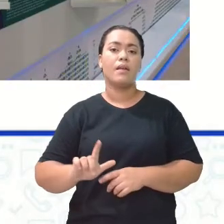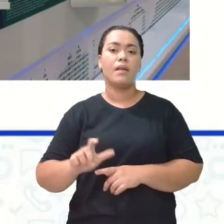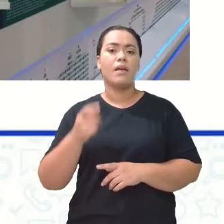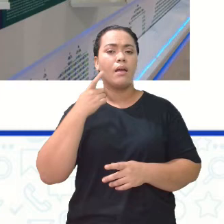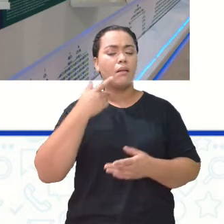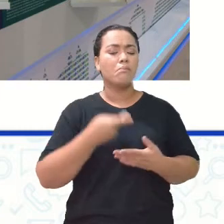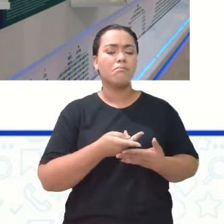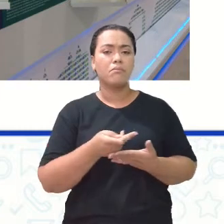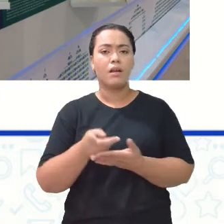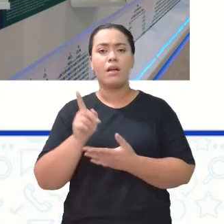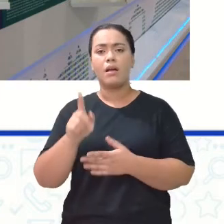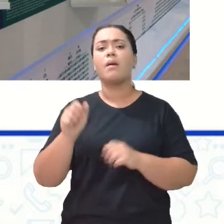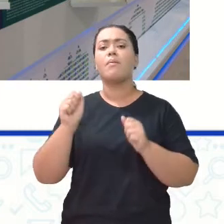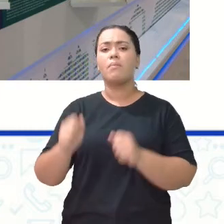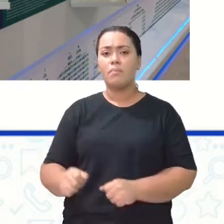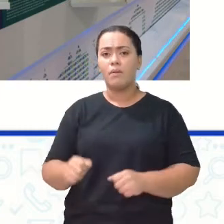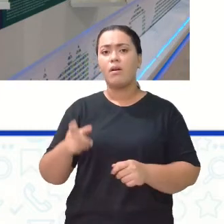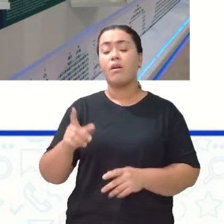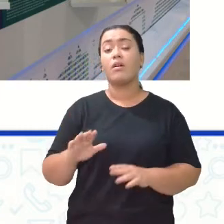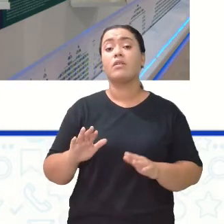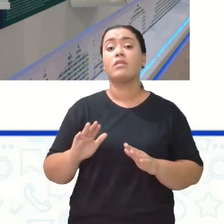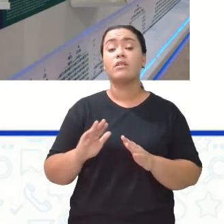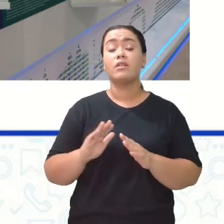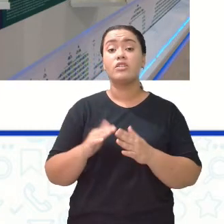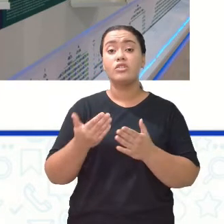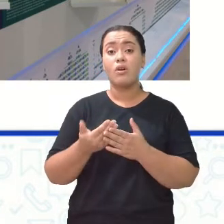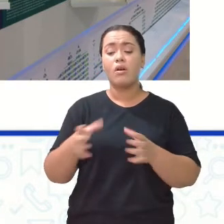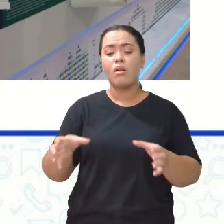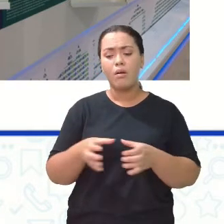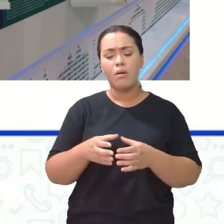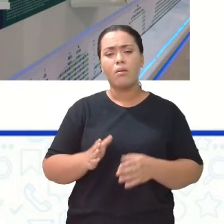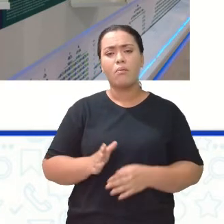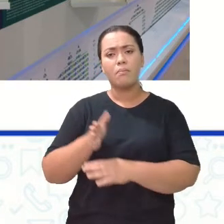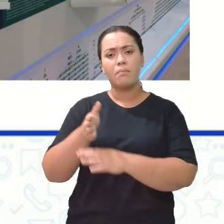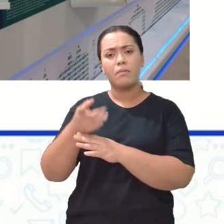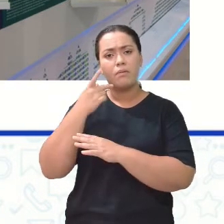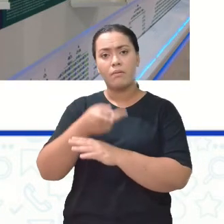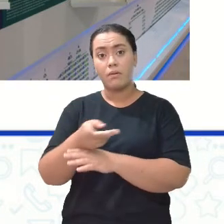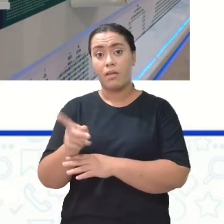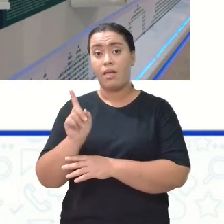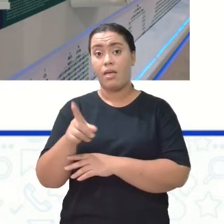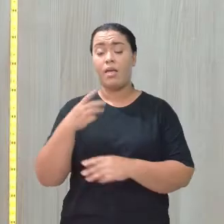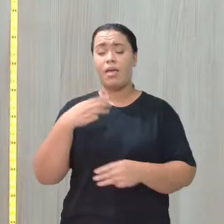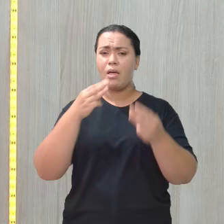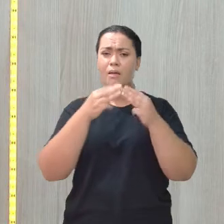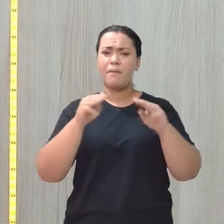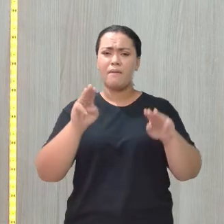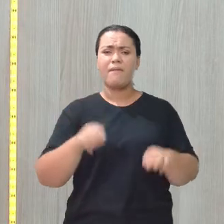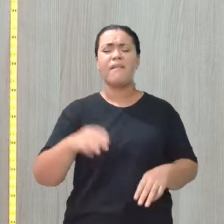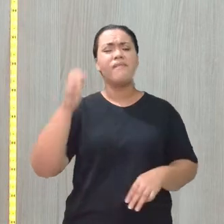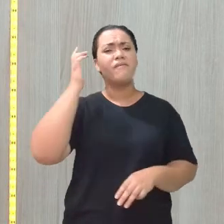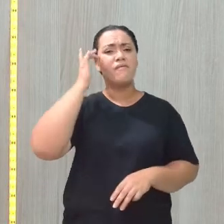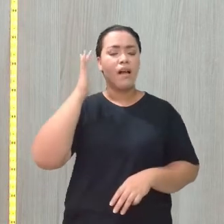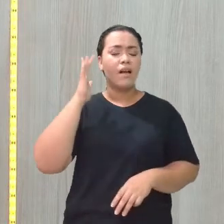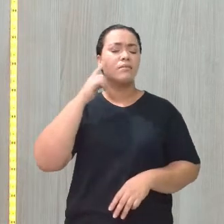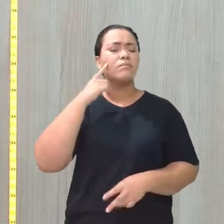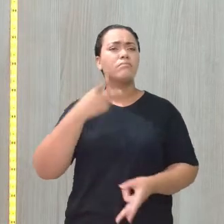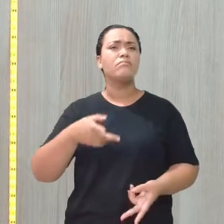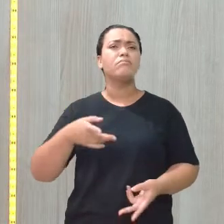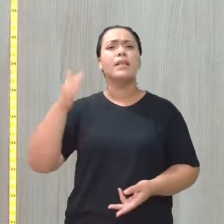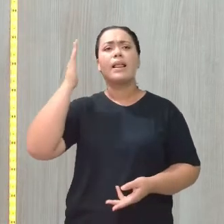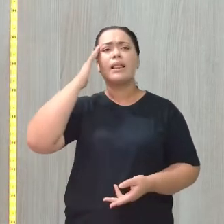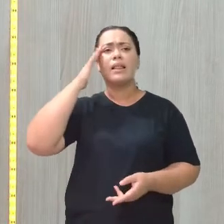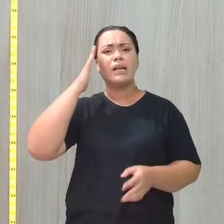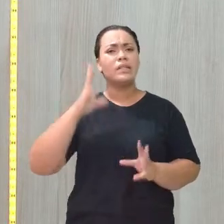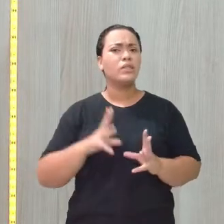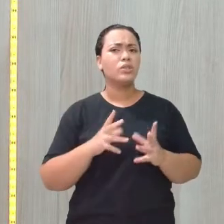levar as nossas escolas para essa visita. Ele é um museu bem interativo, bem fácil de você entender todas as etapas